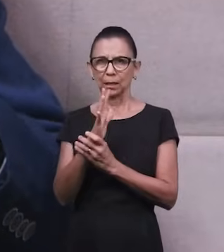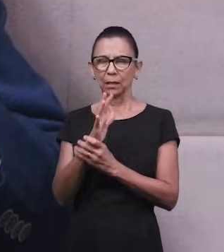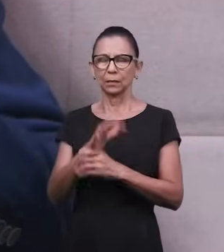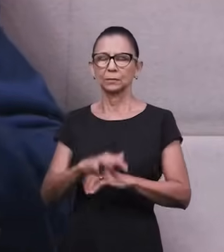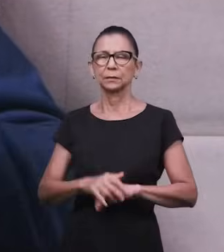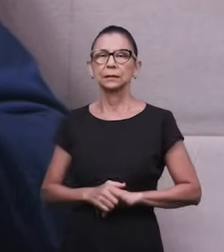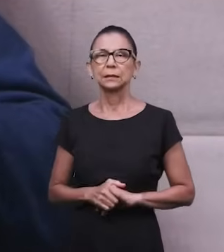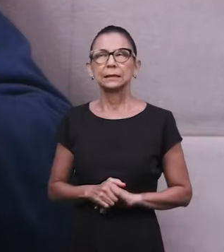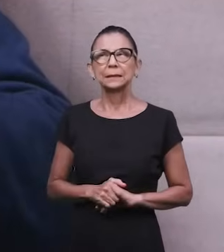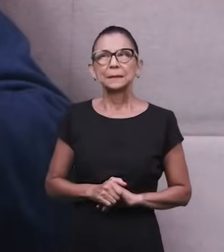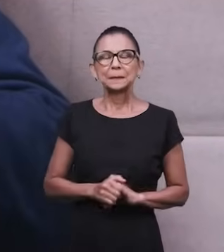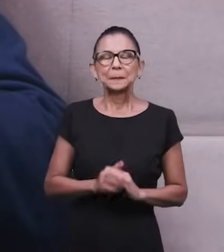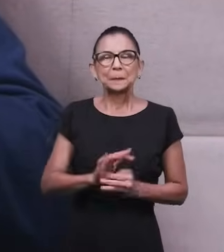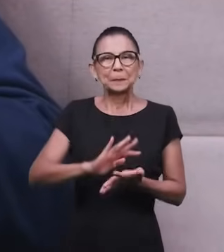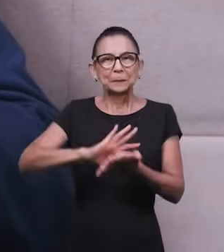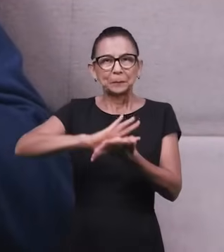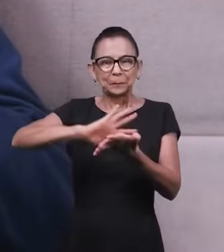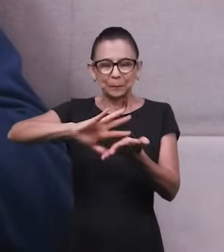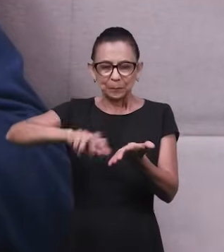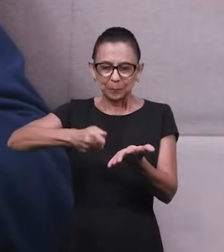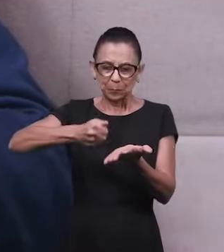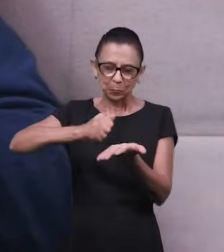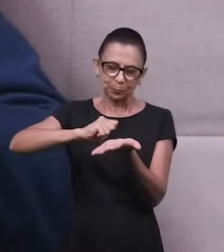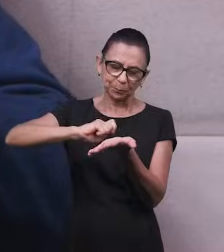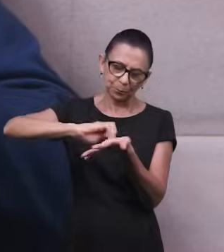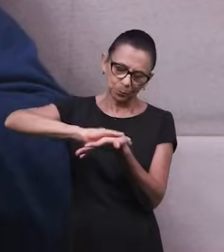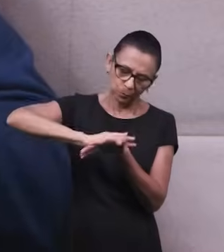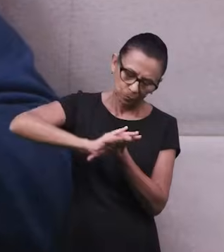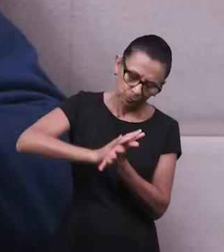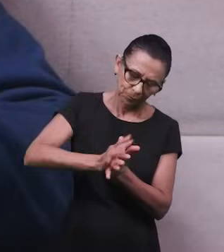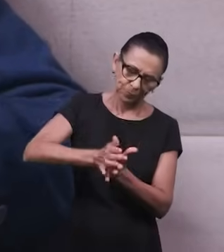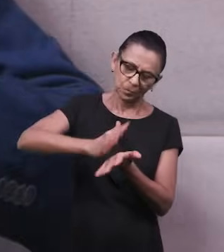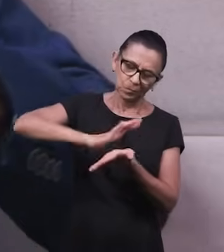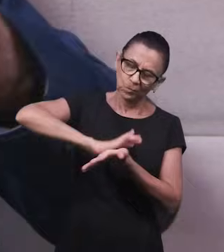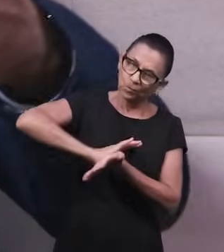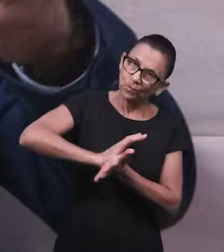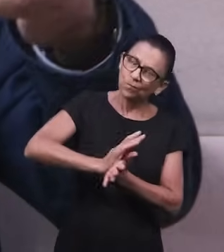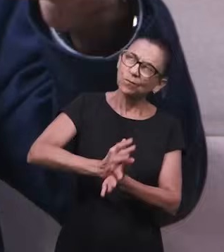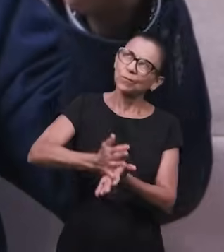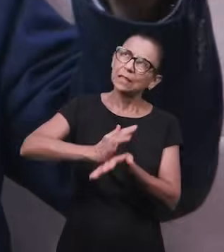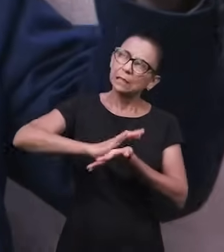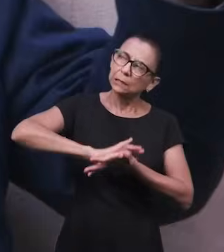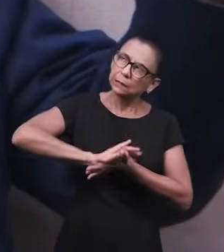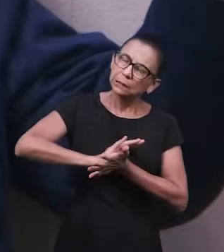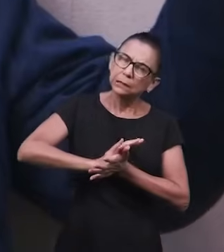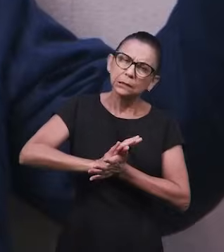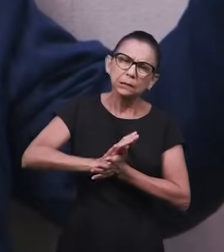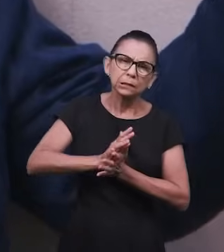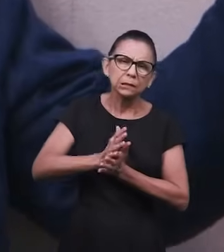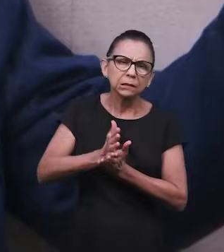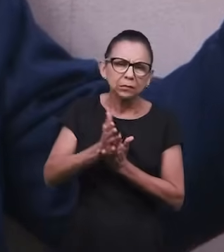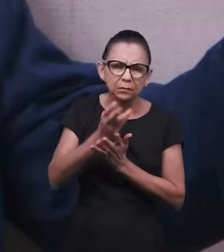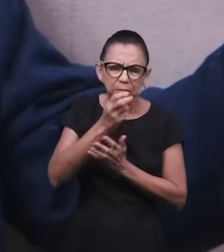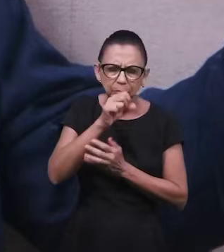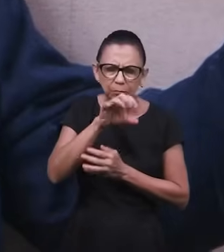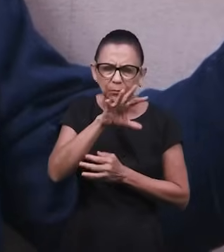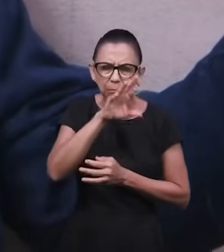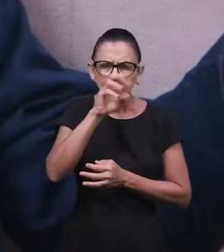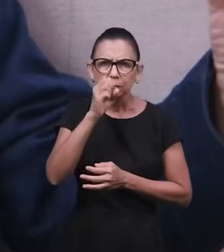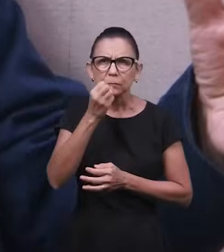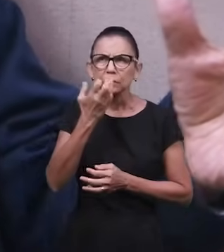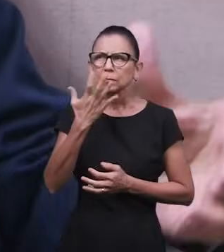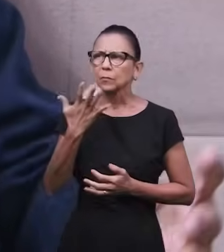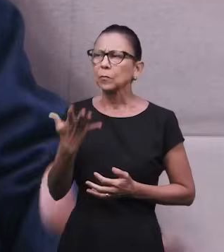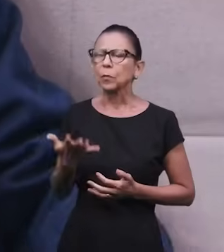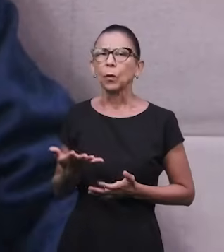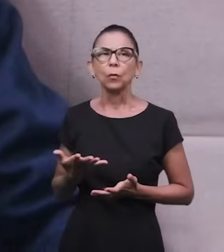planta que quanto mais ela é pisada, ela é esmagada, mais ela exala perfume.